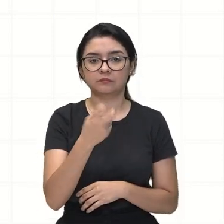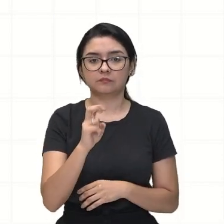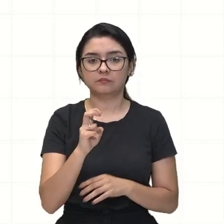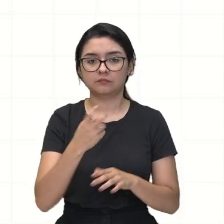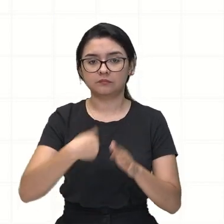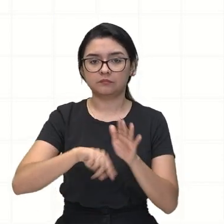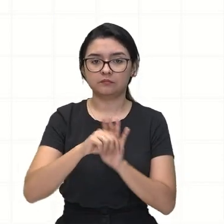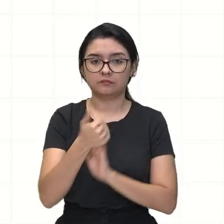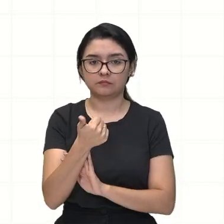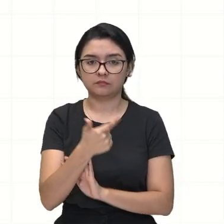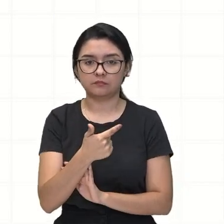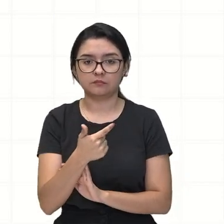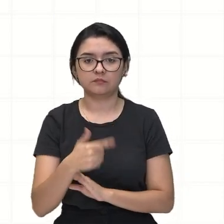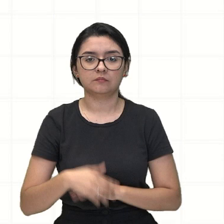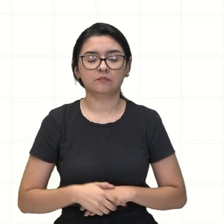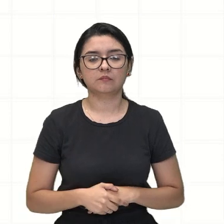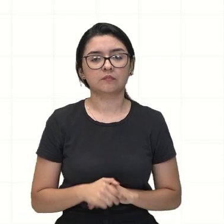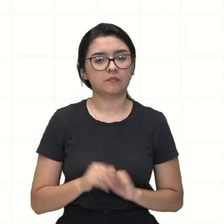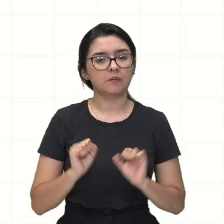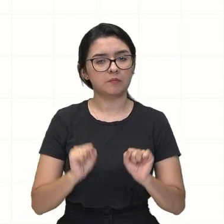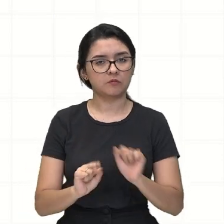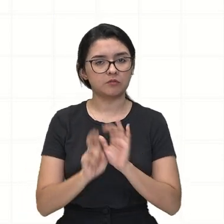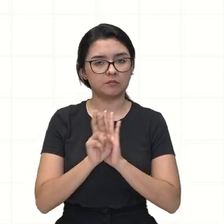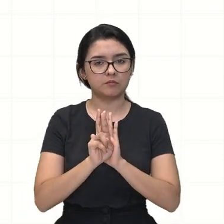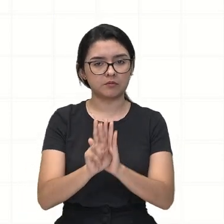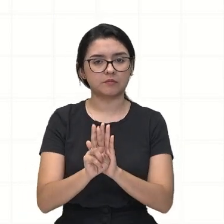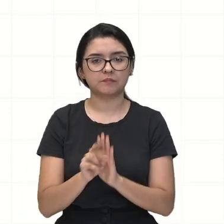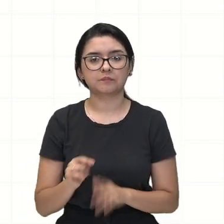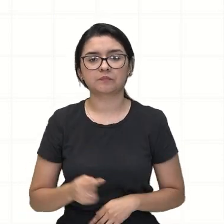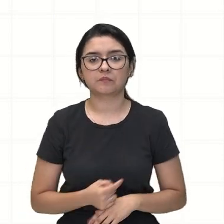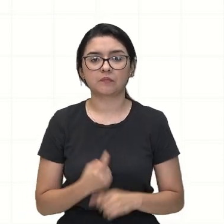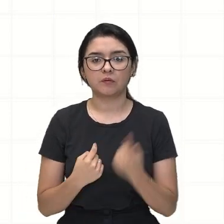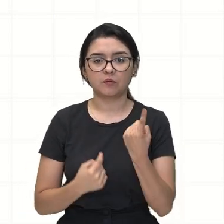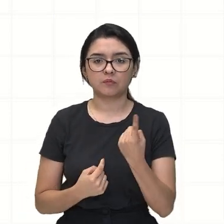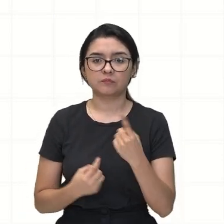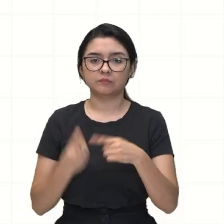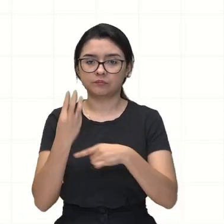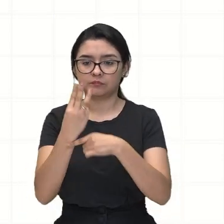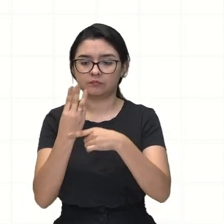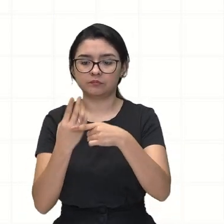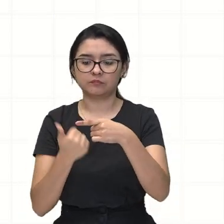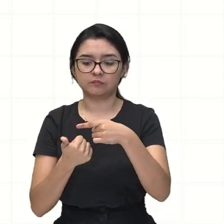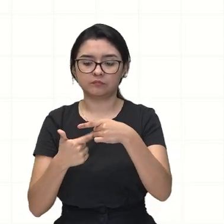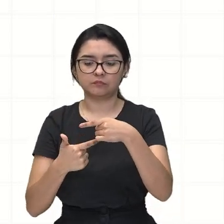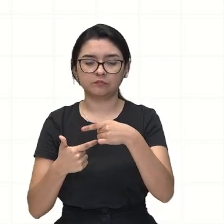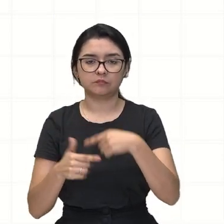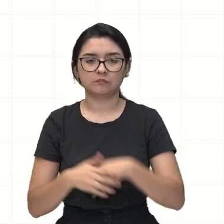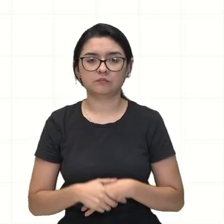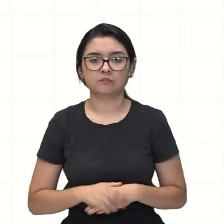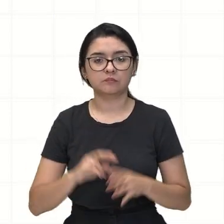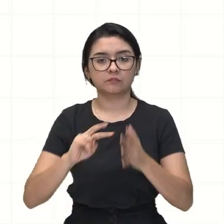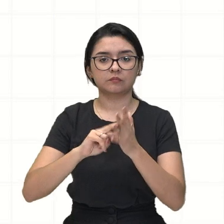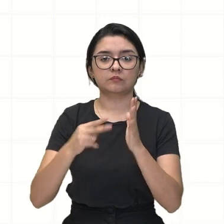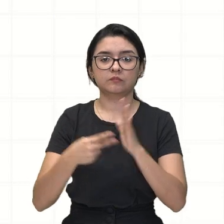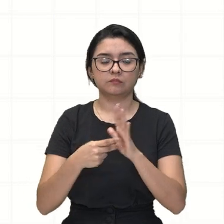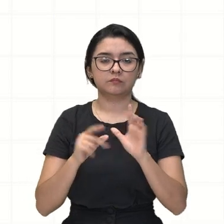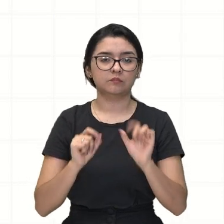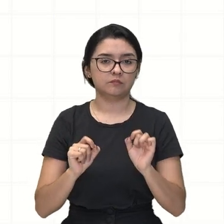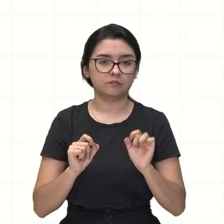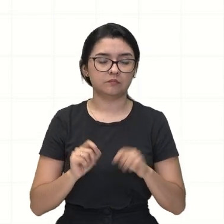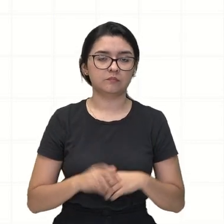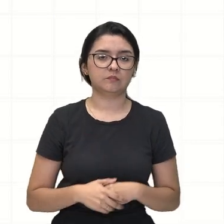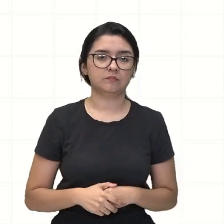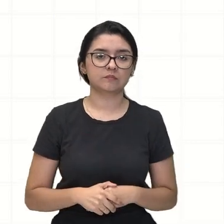fração da seguinte maneira. Ó. 1, olha só, 3 sobre 12. Quer dizer que pintou, olha